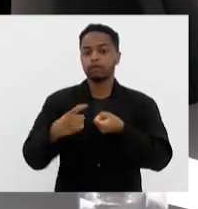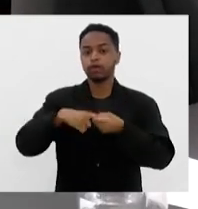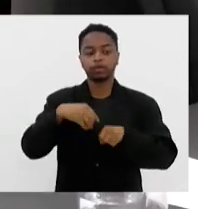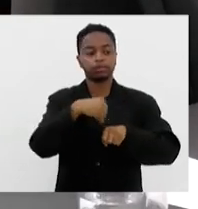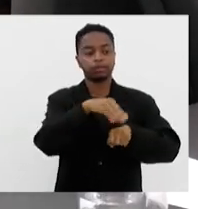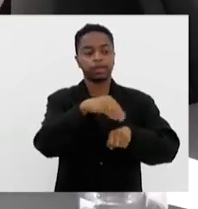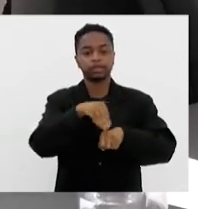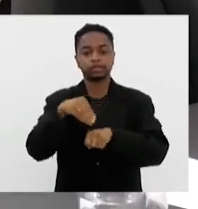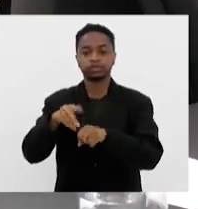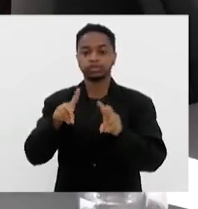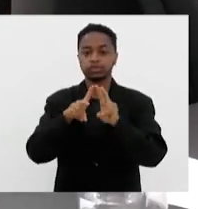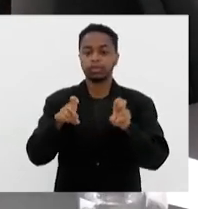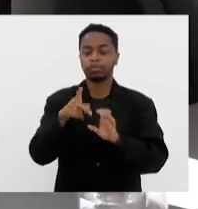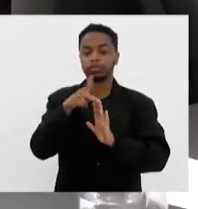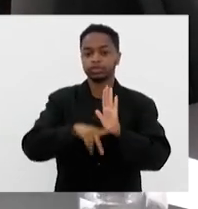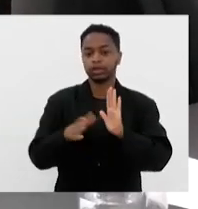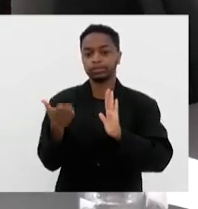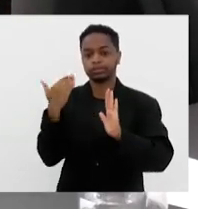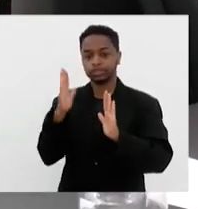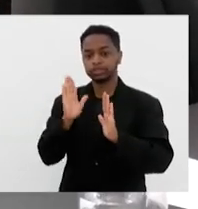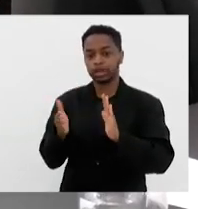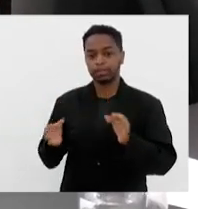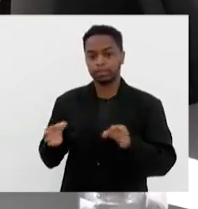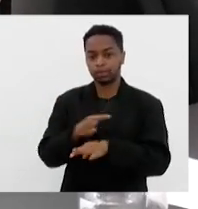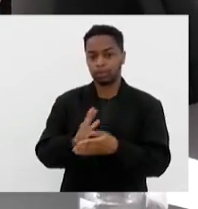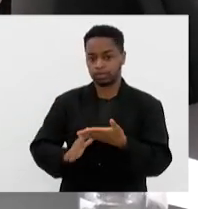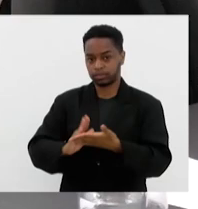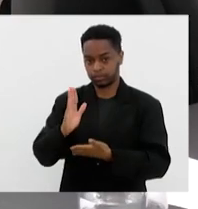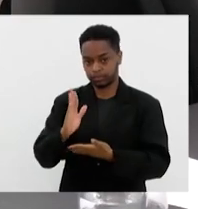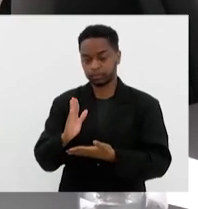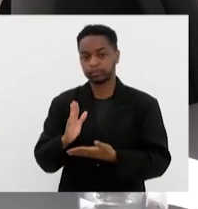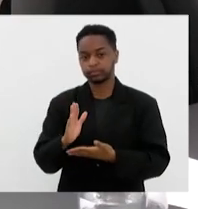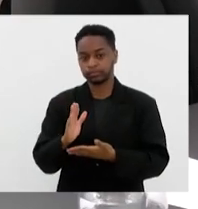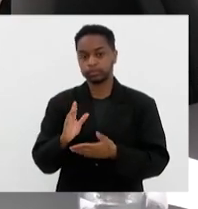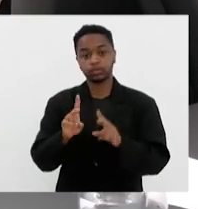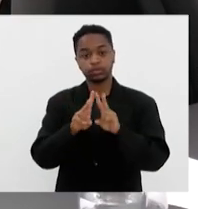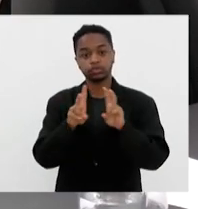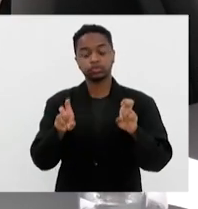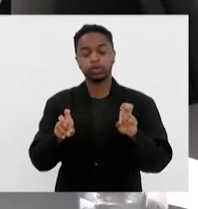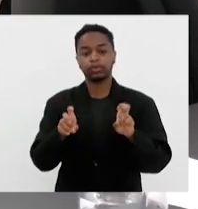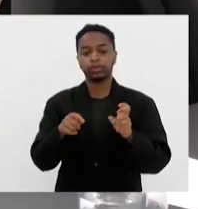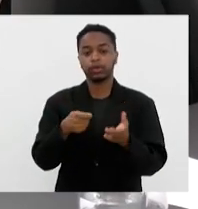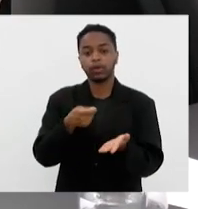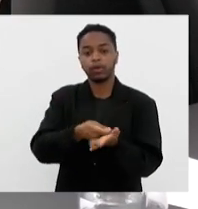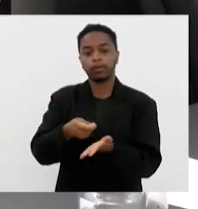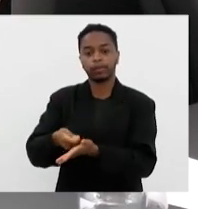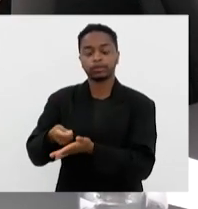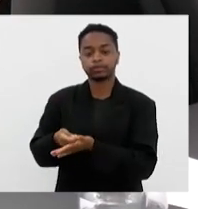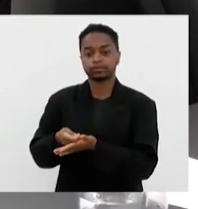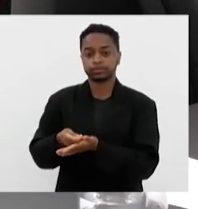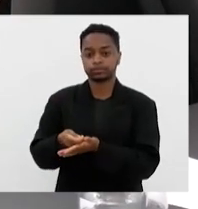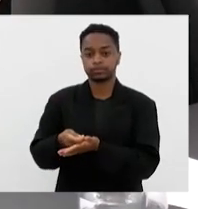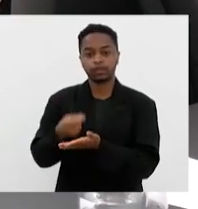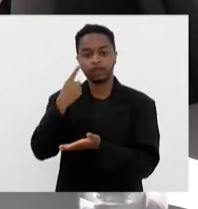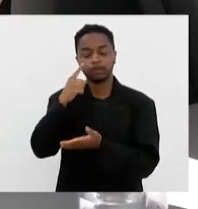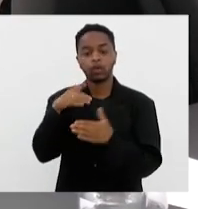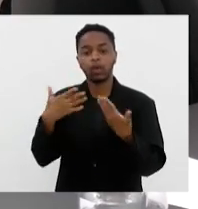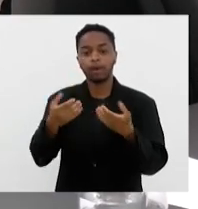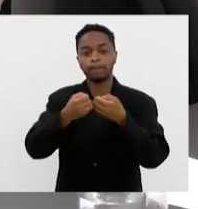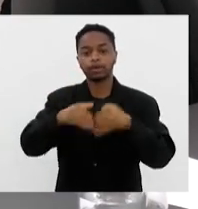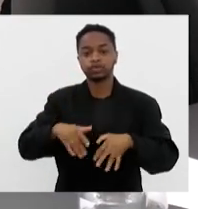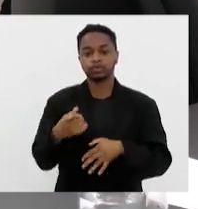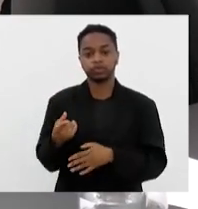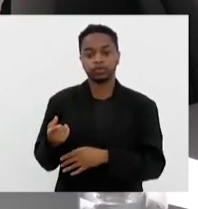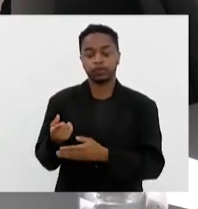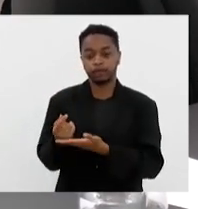de projetos que tinham sido aprovados anteriormente, no sentido de obrigatoriedade da previsão de impacto financeiro. E ele